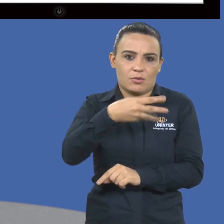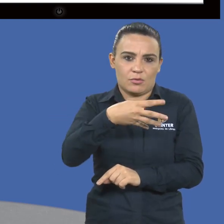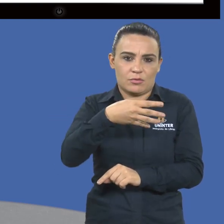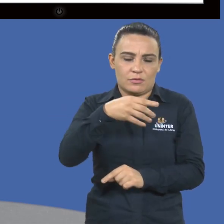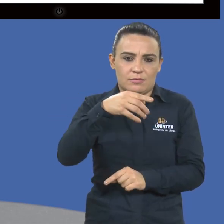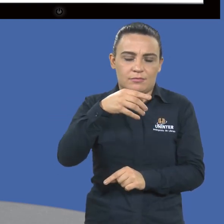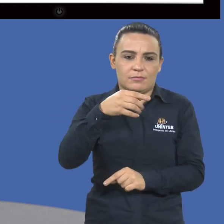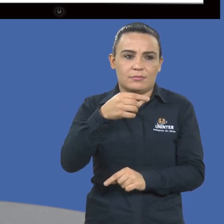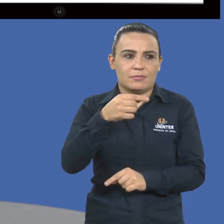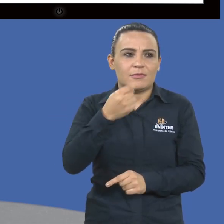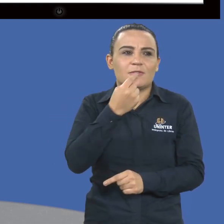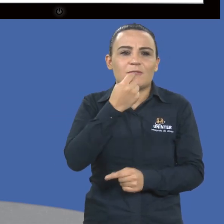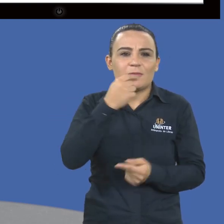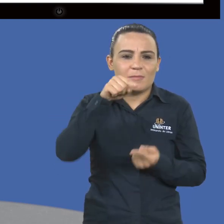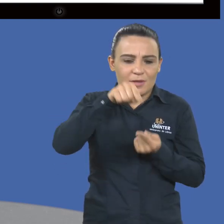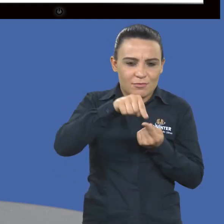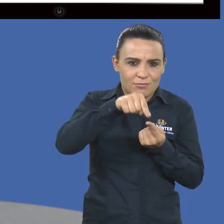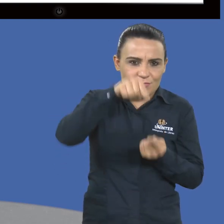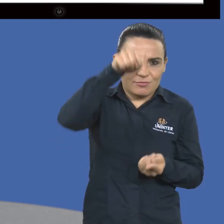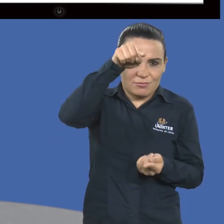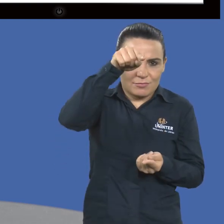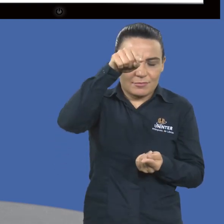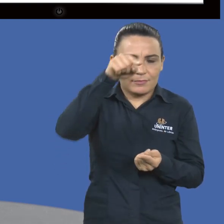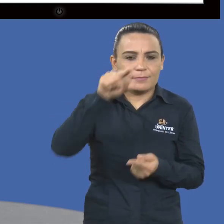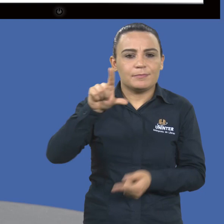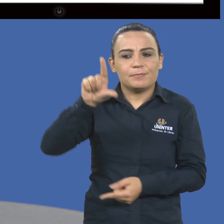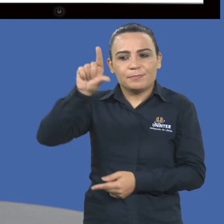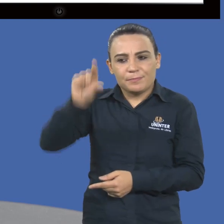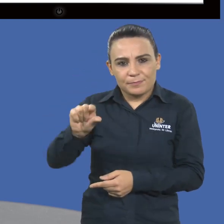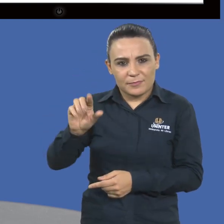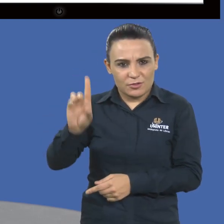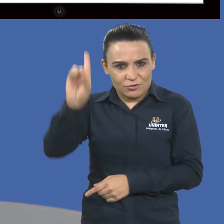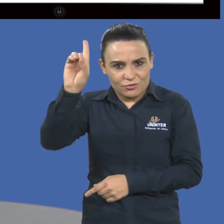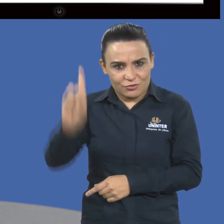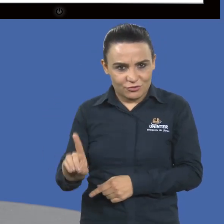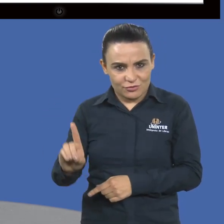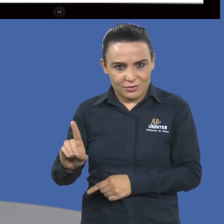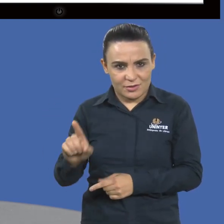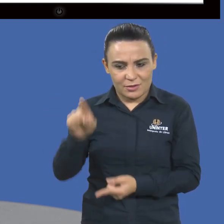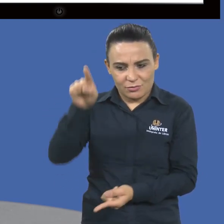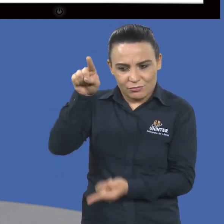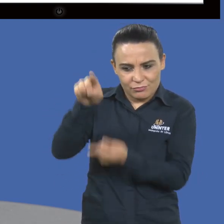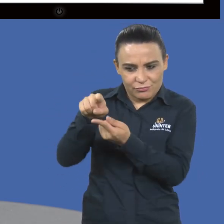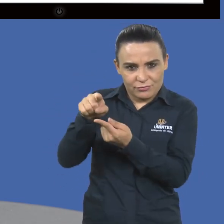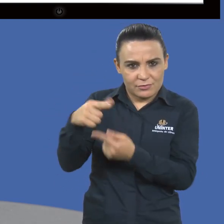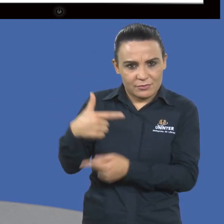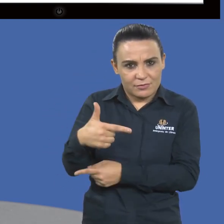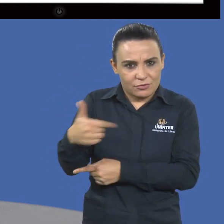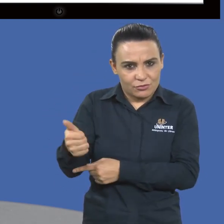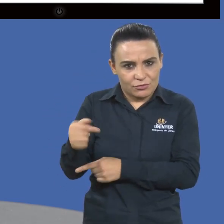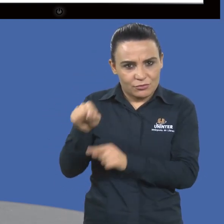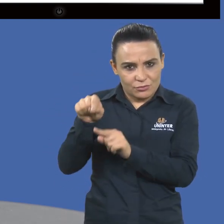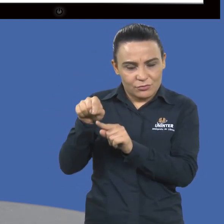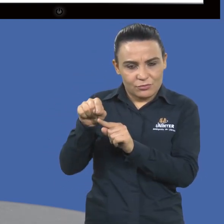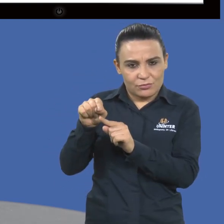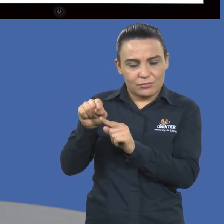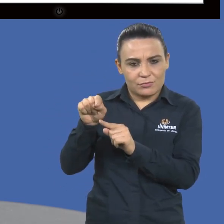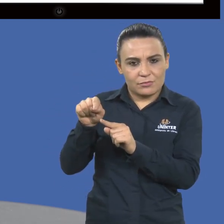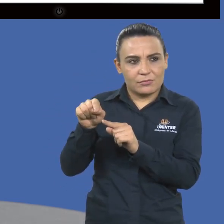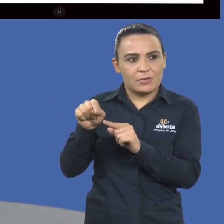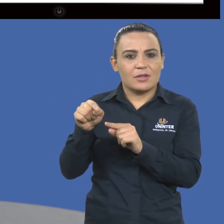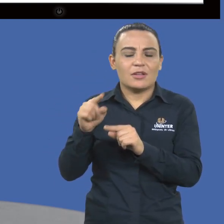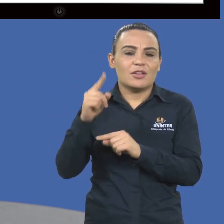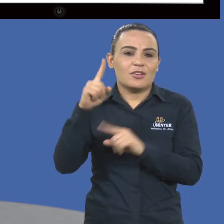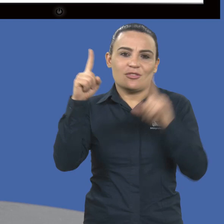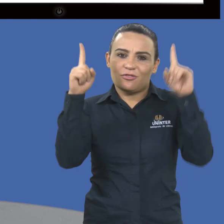é o 14. Normalmente, esse 21, esse que está do lado direito da tela,